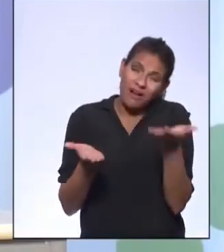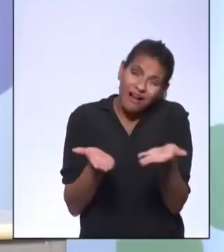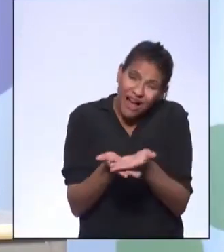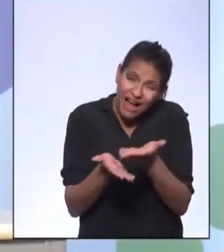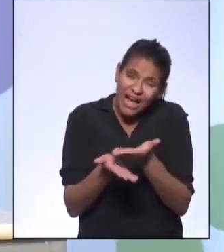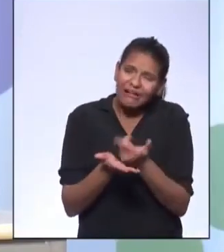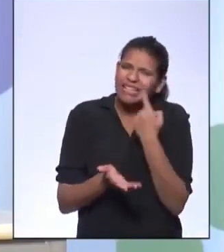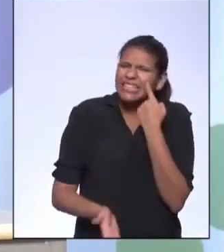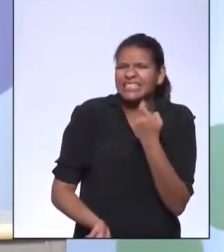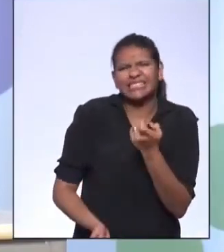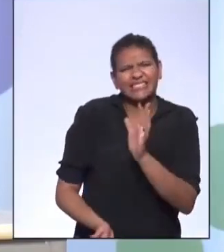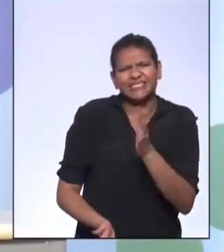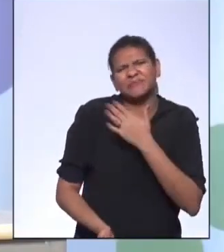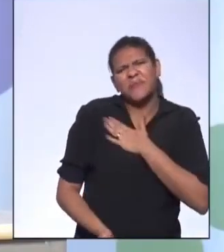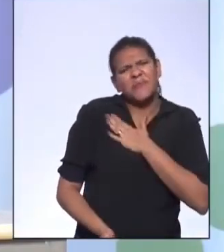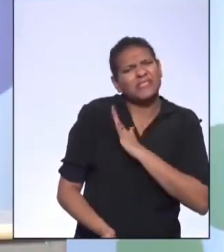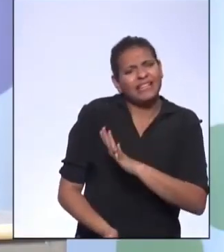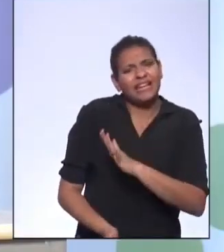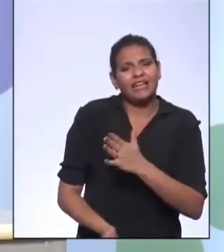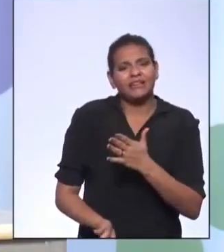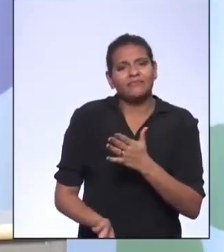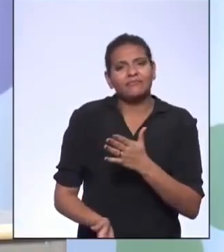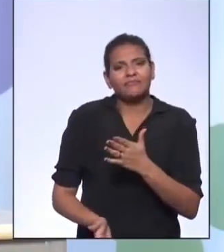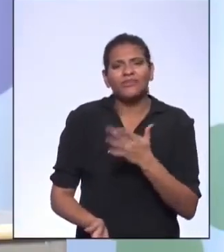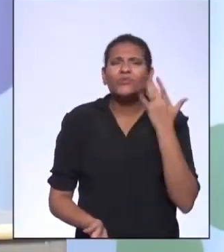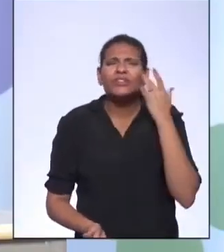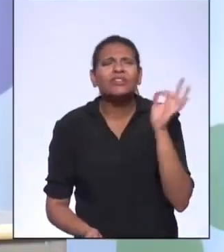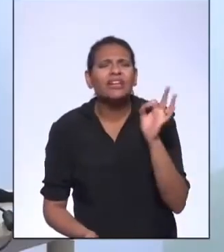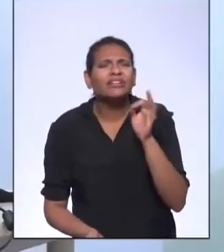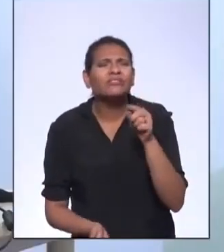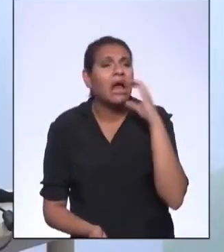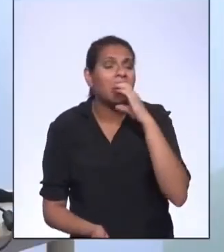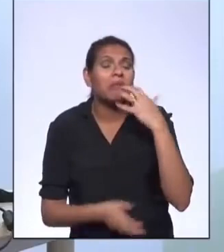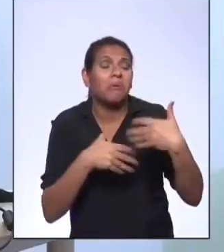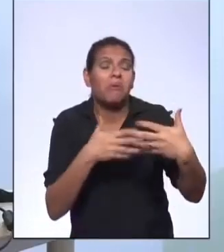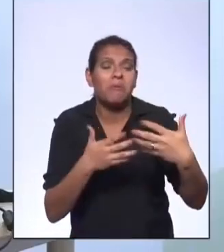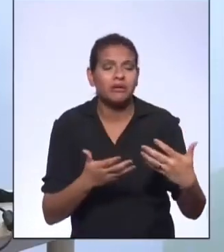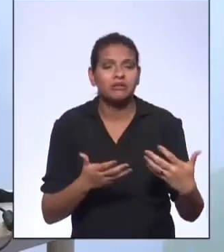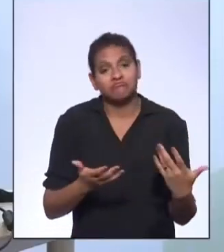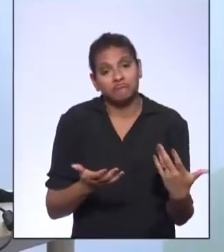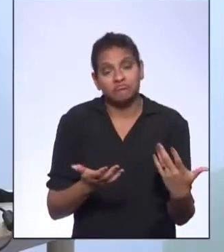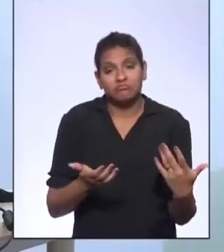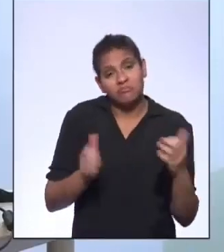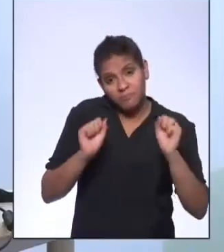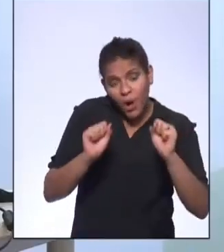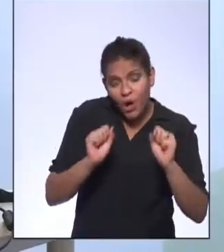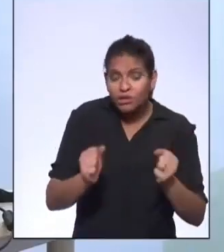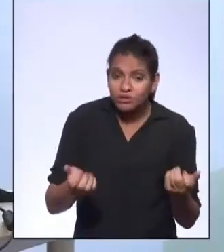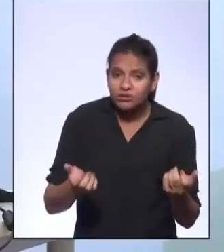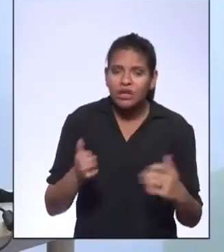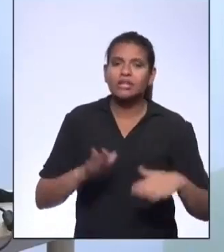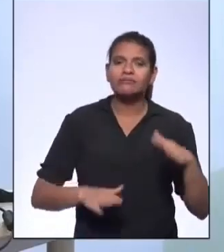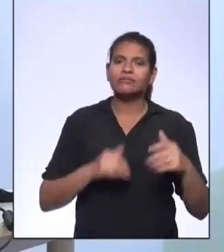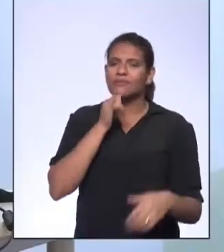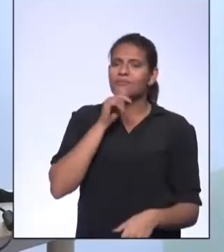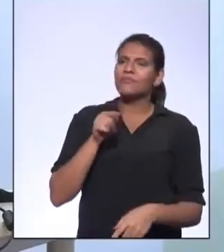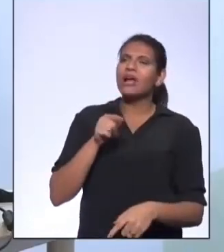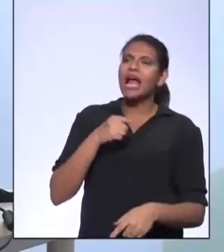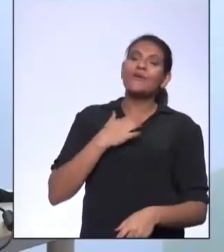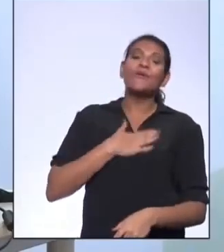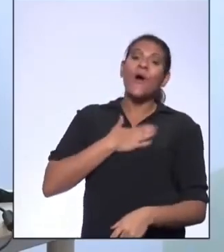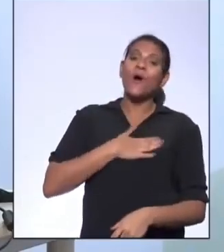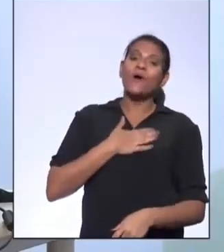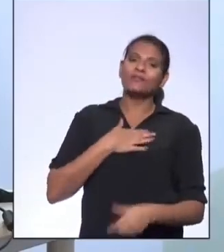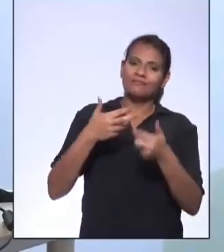interessante o tema. Não entendi, você falou rápido. A questão é, a gente tem que parar com essa ideia de que a partir do momento que a gente gosta e defende algo, a gente